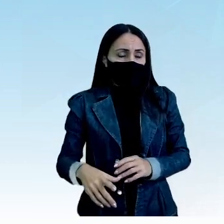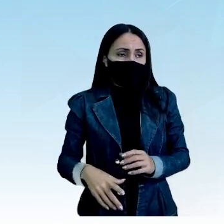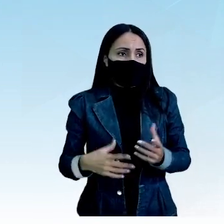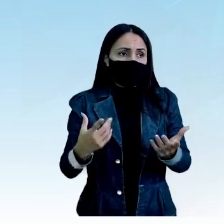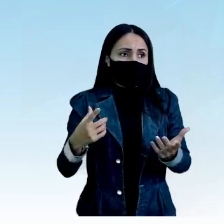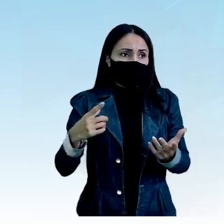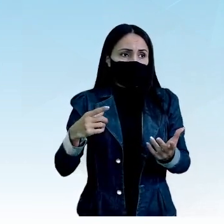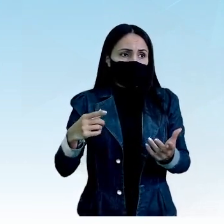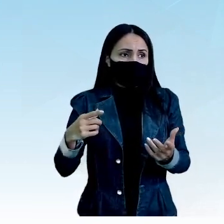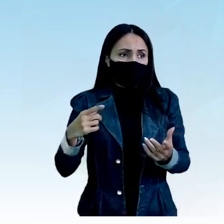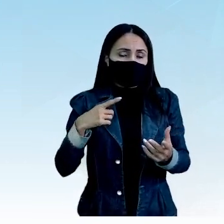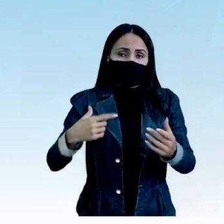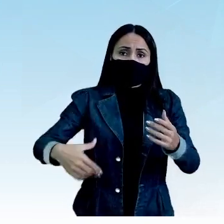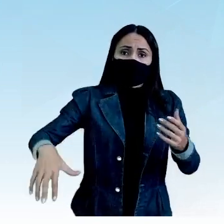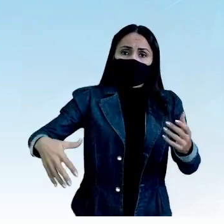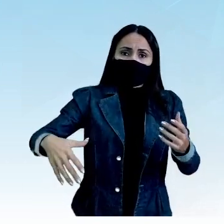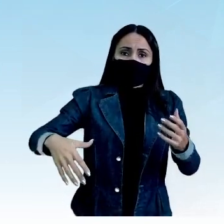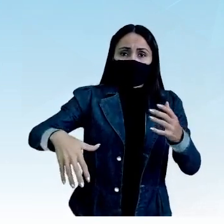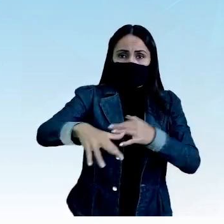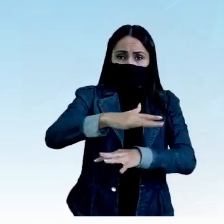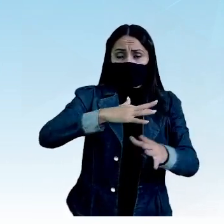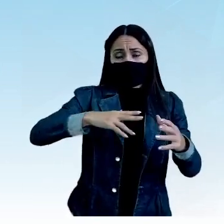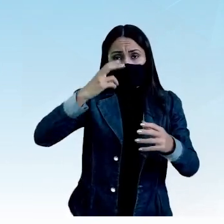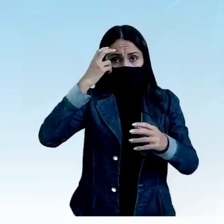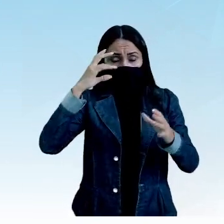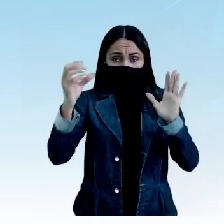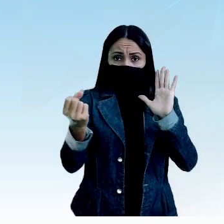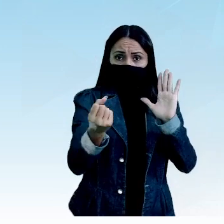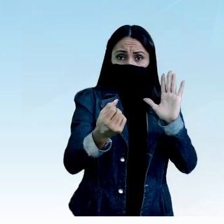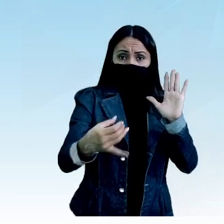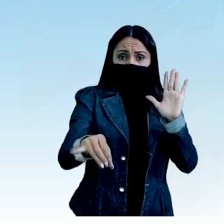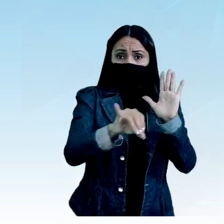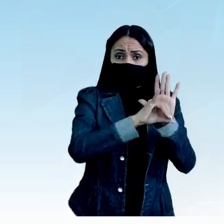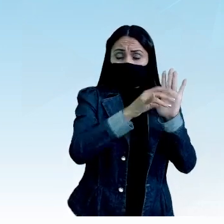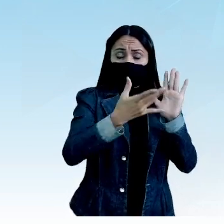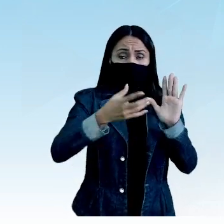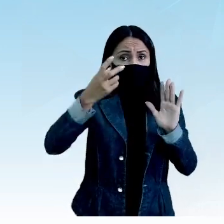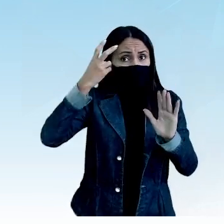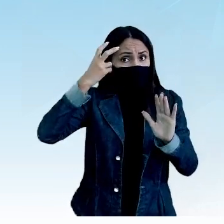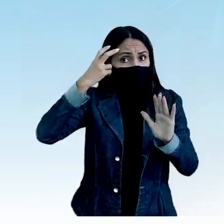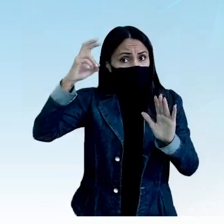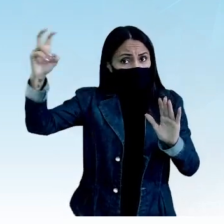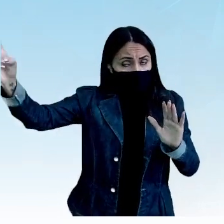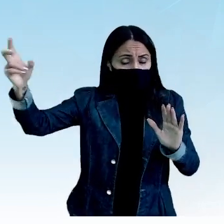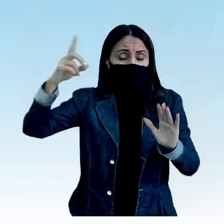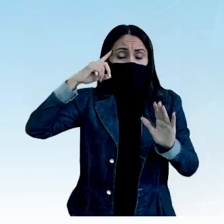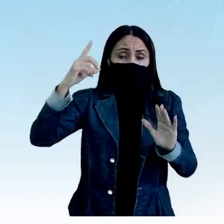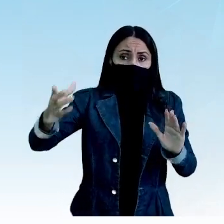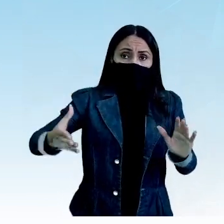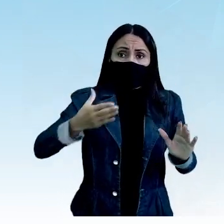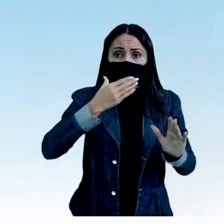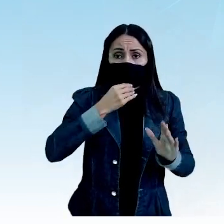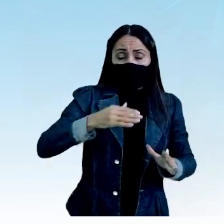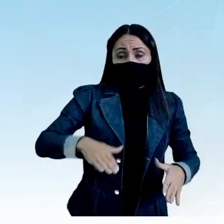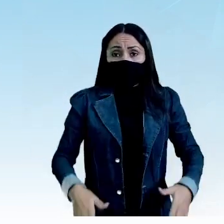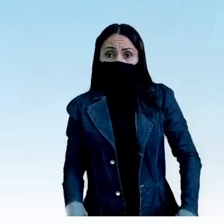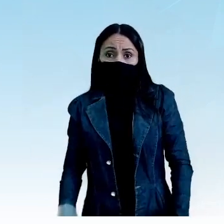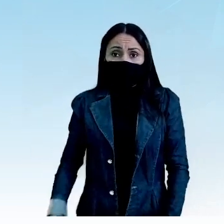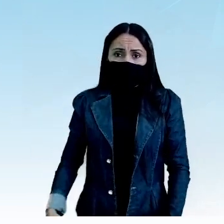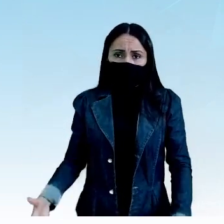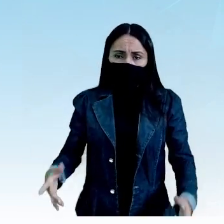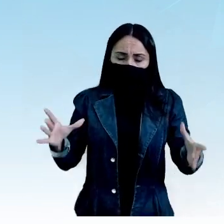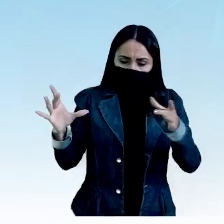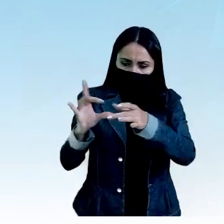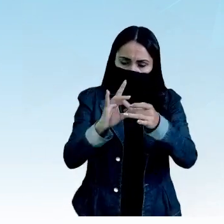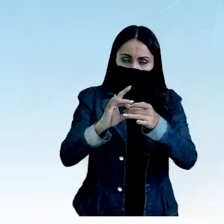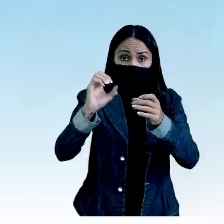de uma cidade, da identidade cultural, assim como o Homem da Meia-Noite, ele está associado a Olinda.